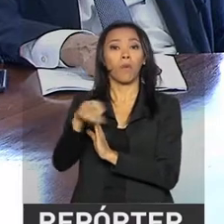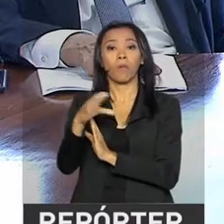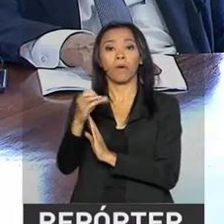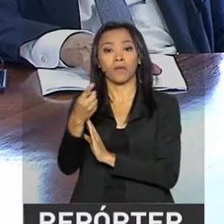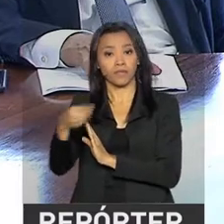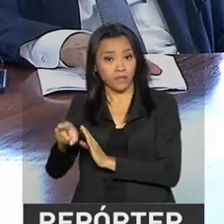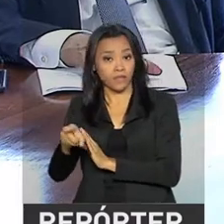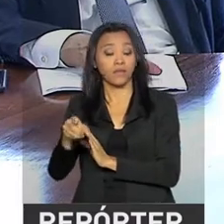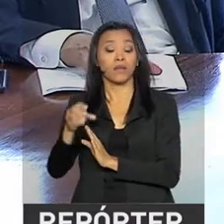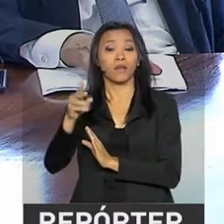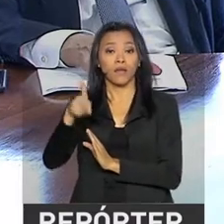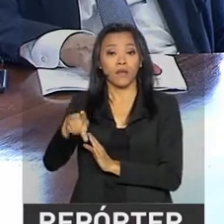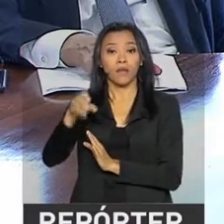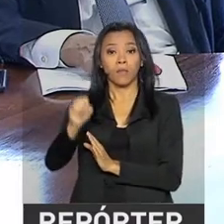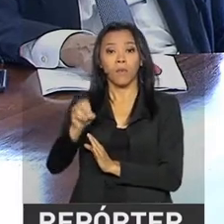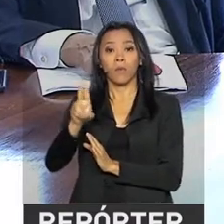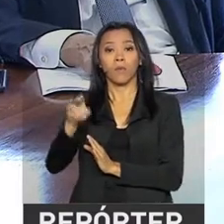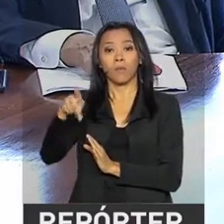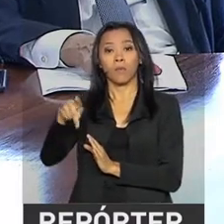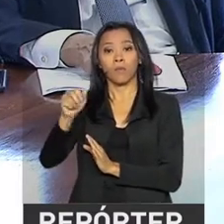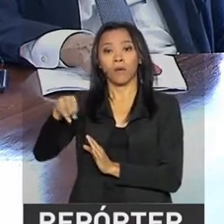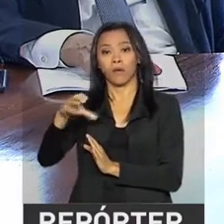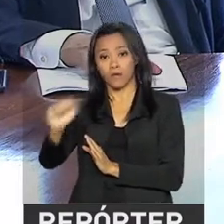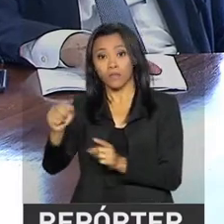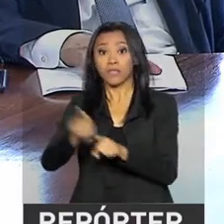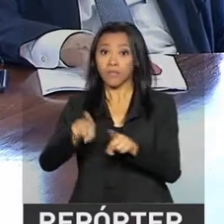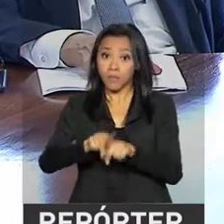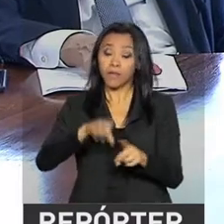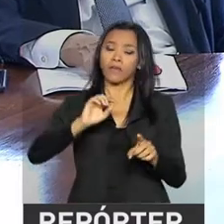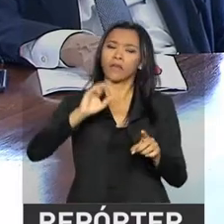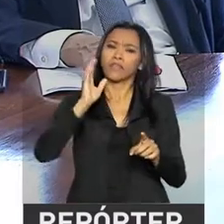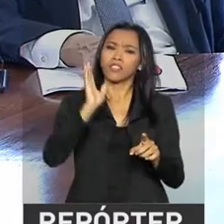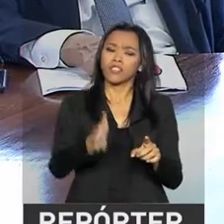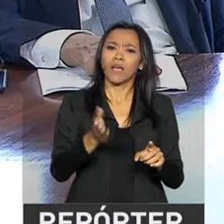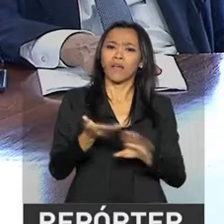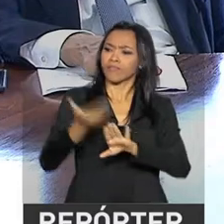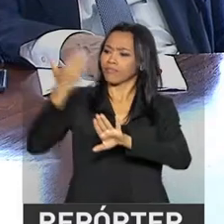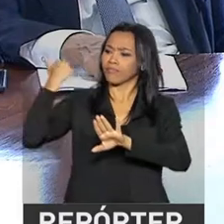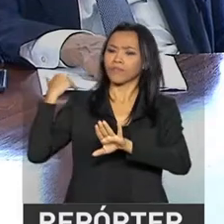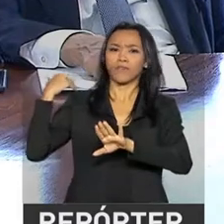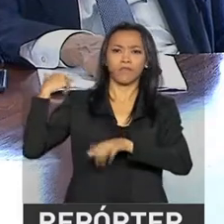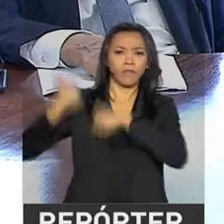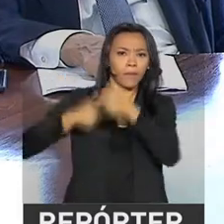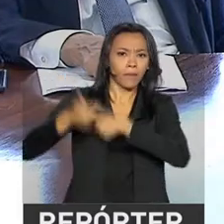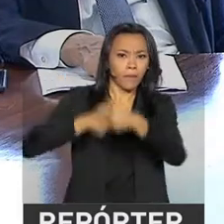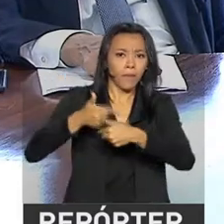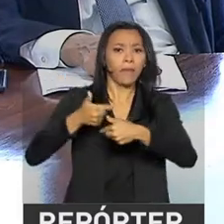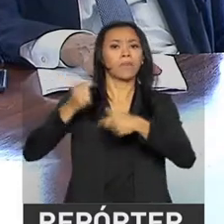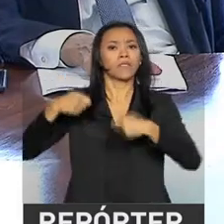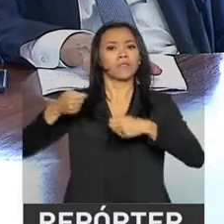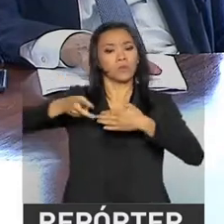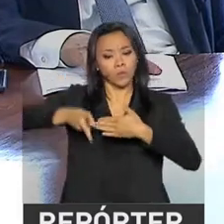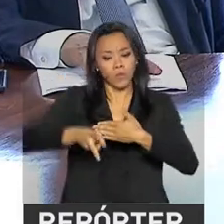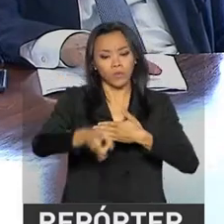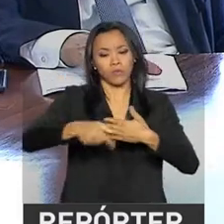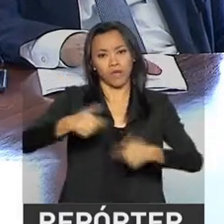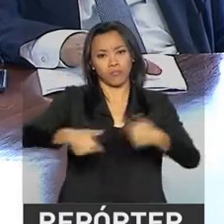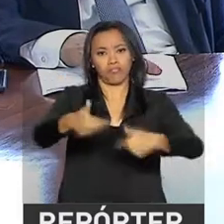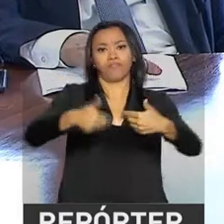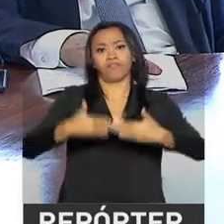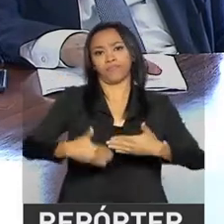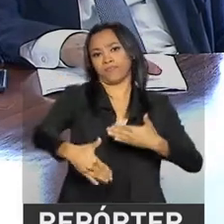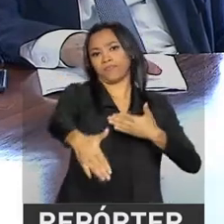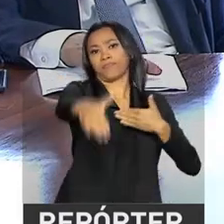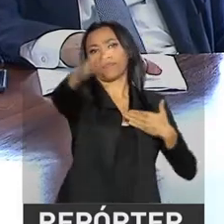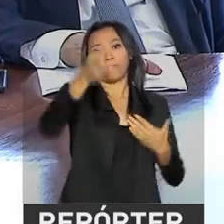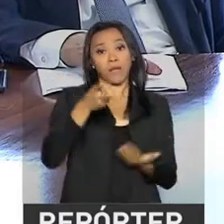aquilo que vamos fazer no futuro ou seja ancorado naquilo que nós fizemos no passado nós temos que continuar a fazer para